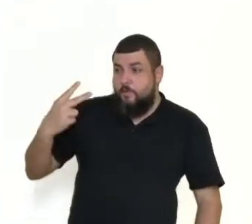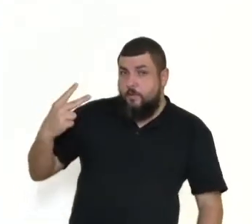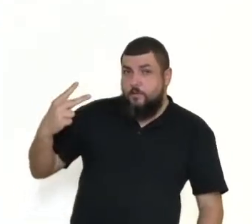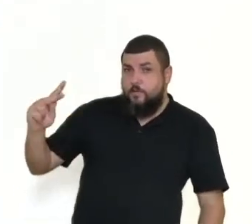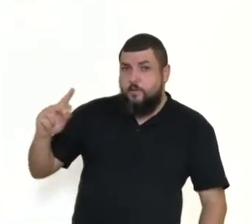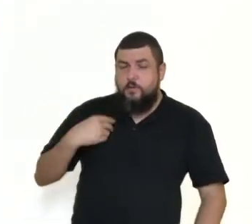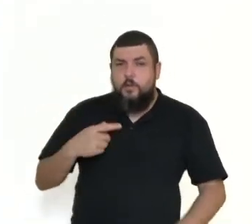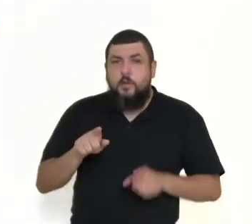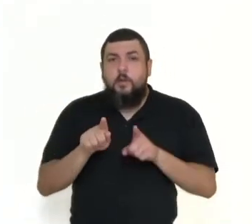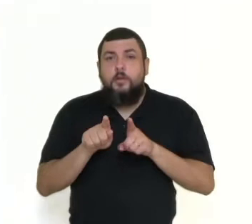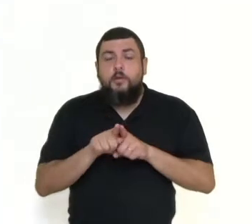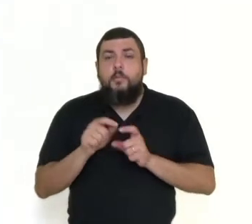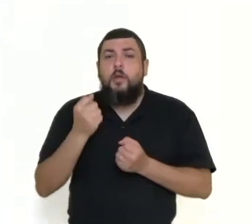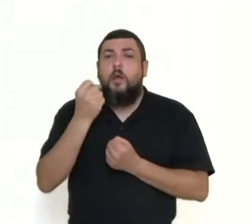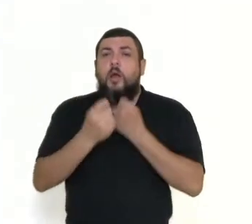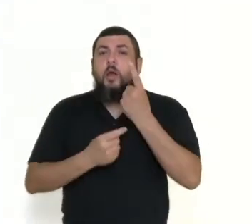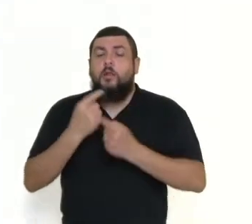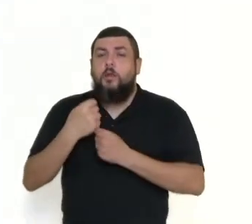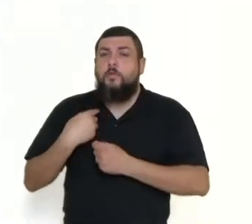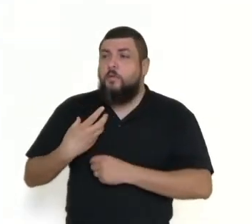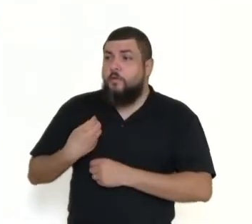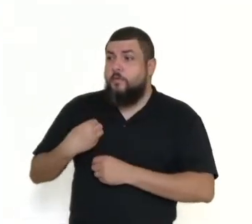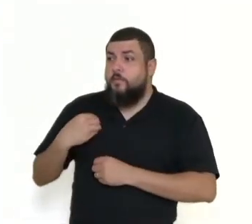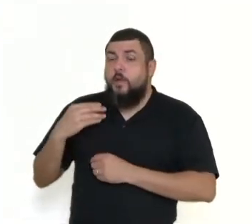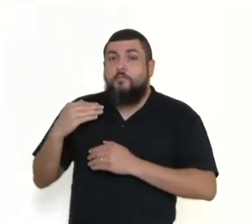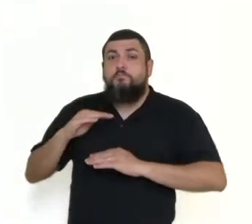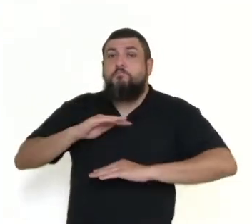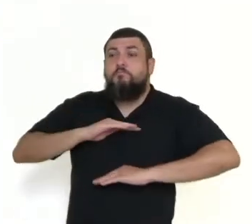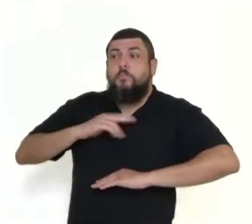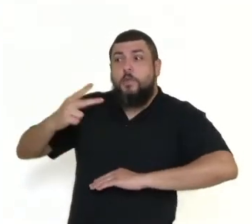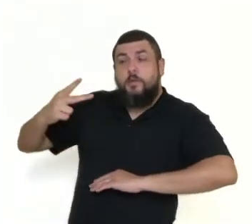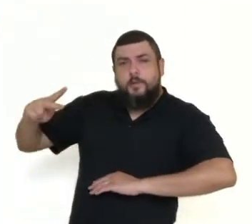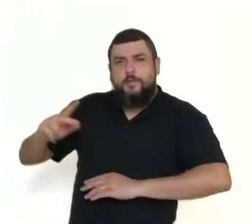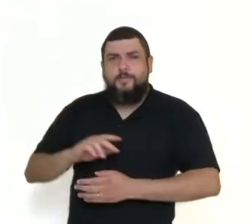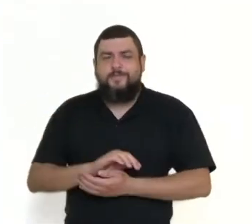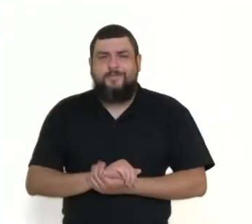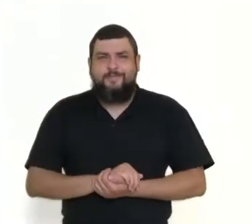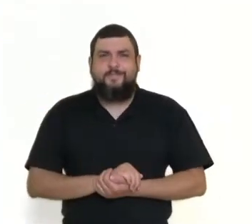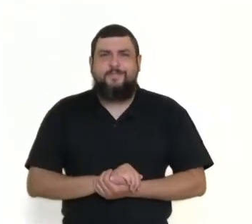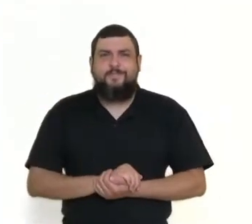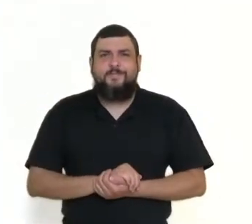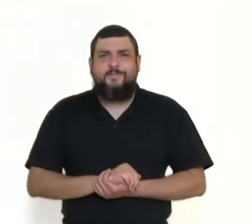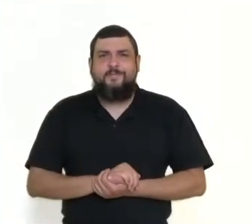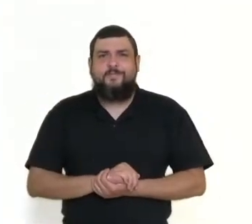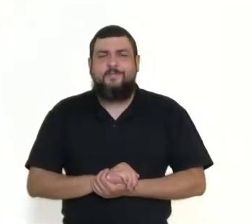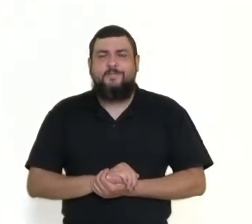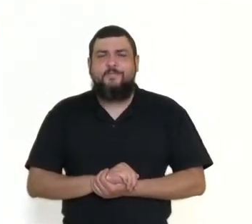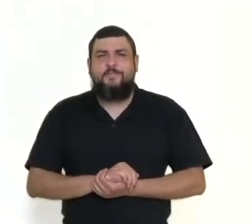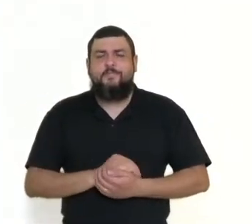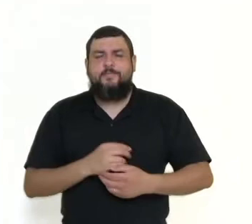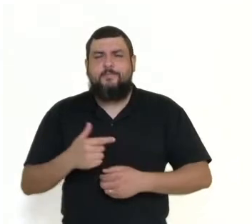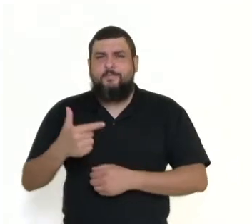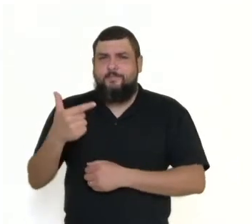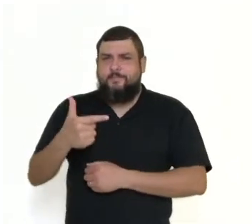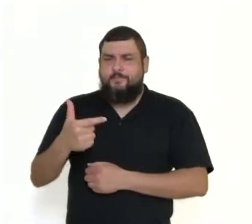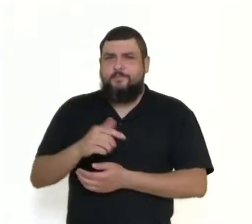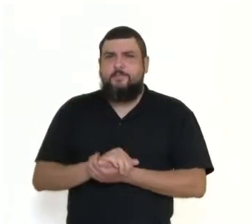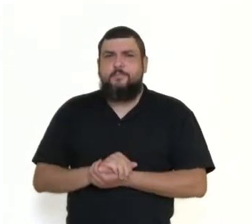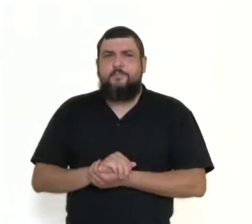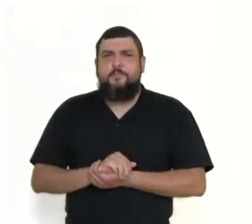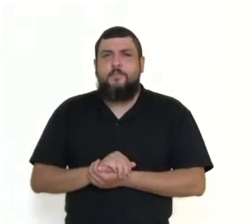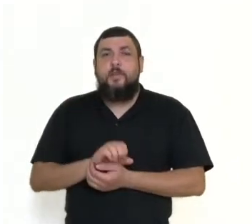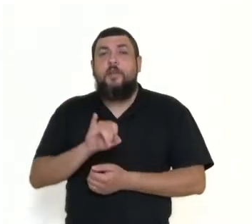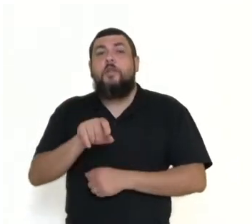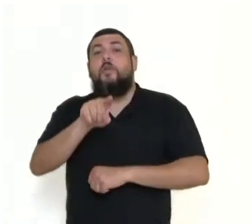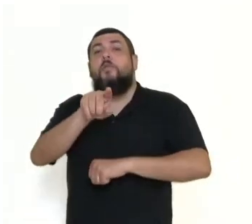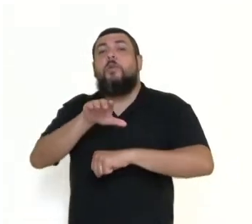vezes, citações do biografado. A segunda questão, se você fosse contar a história de alguém famoso, como começaria,